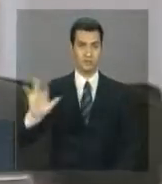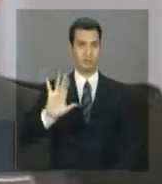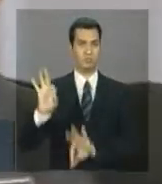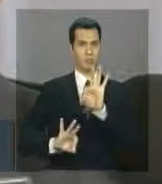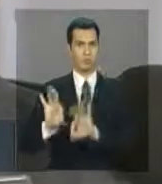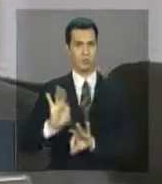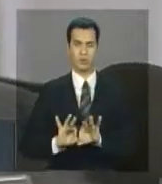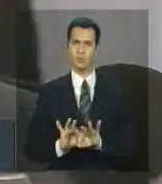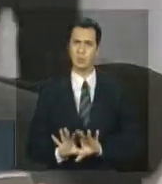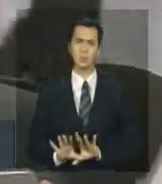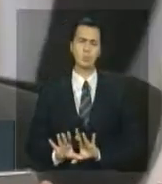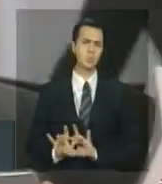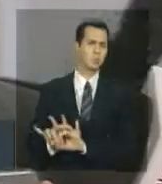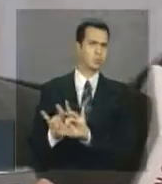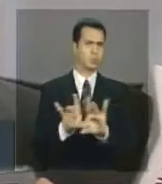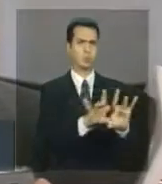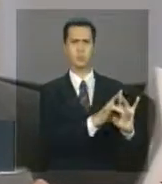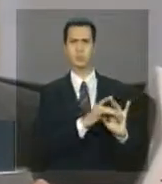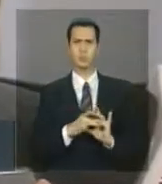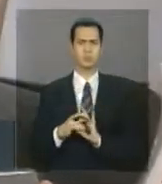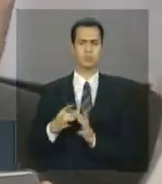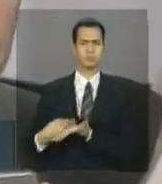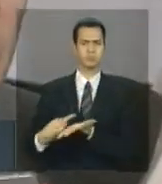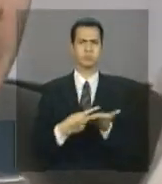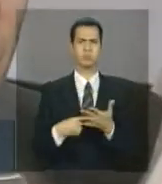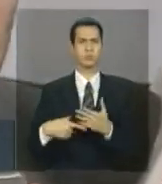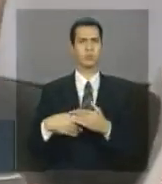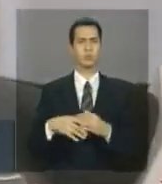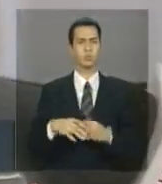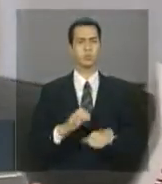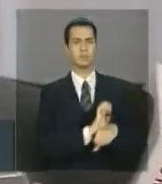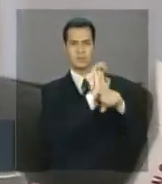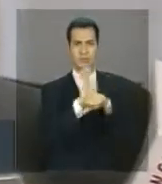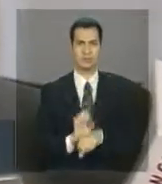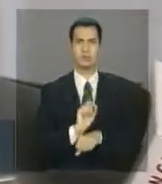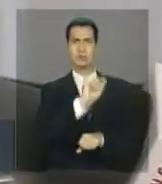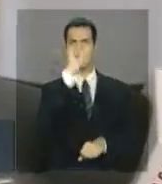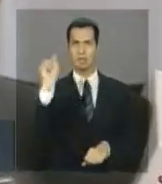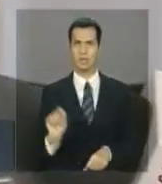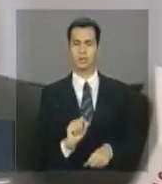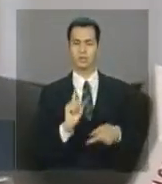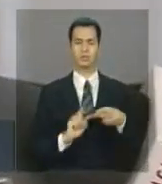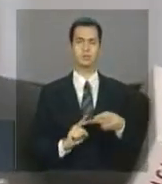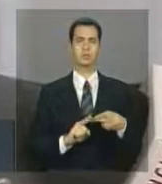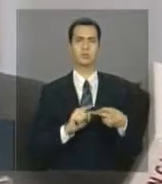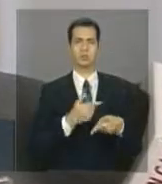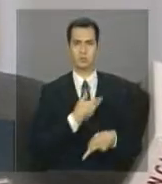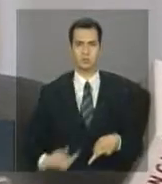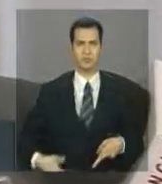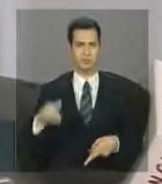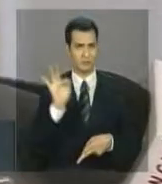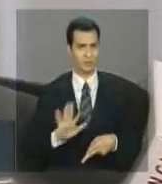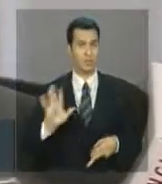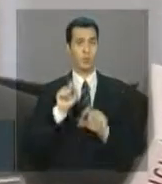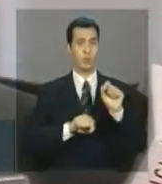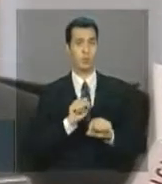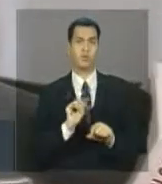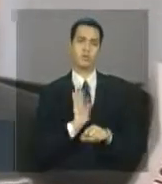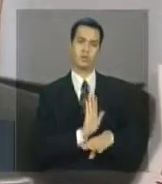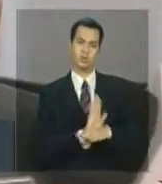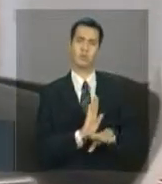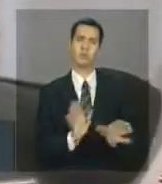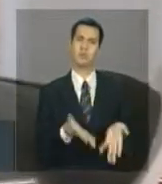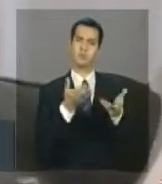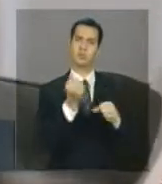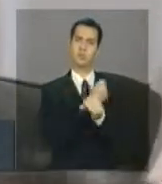há uma sinergia entre os investimentos dos estados que vão investir em infraestrutura, melhoria de serviço